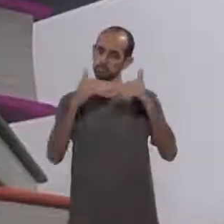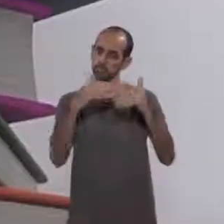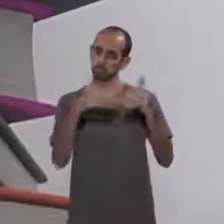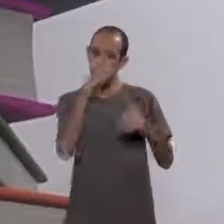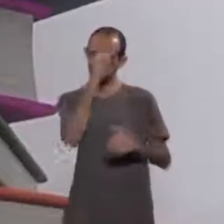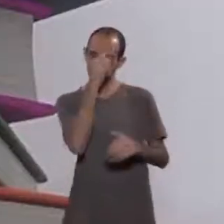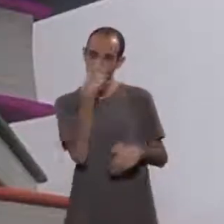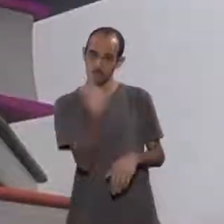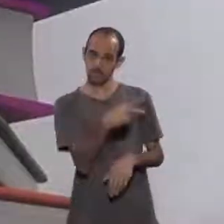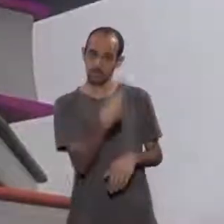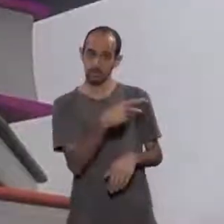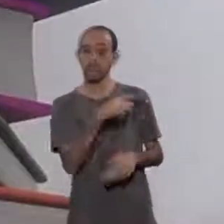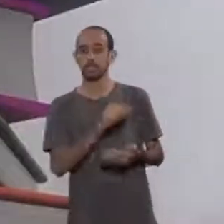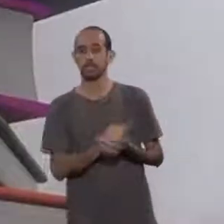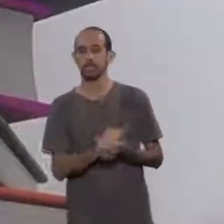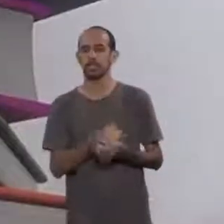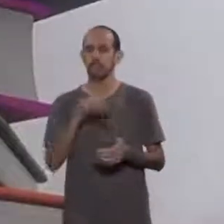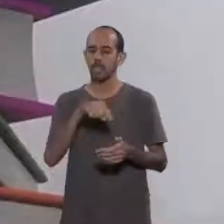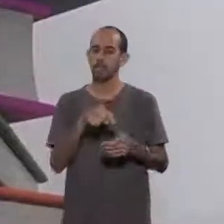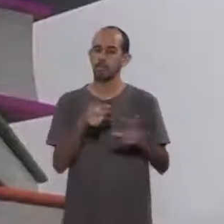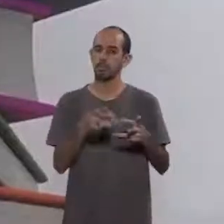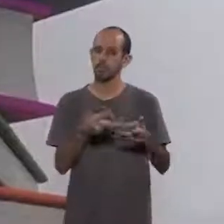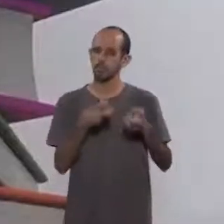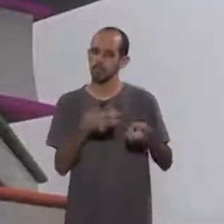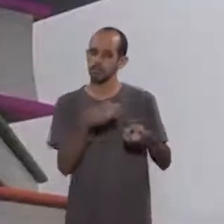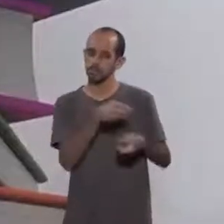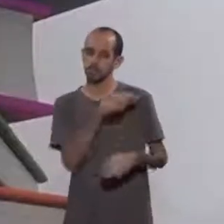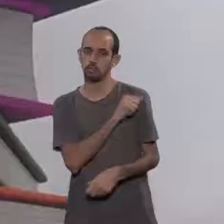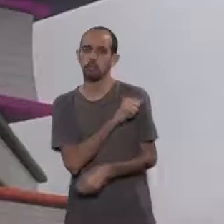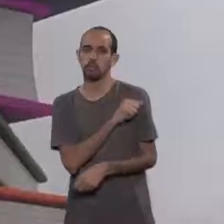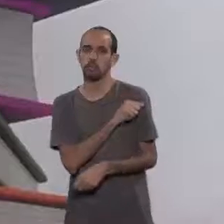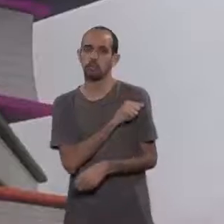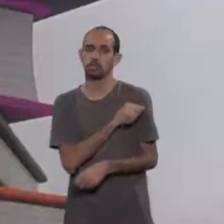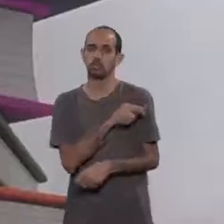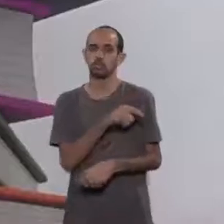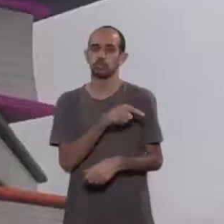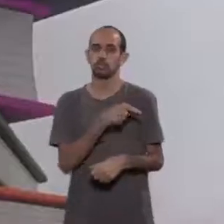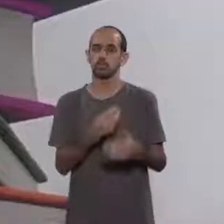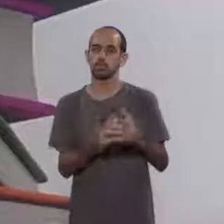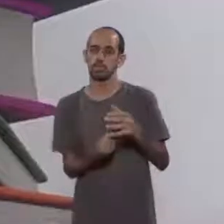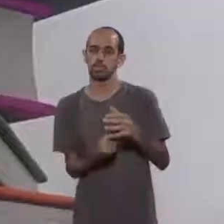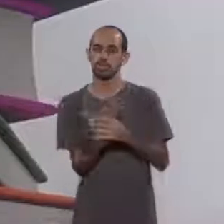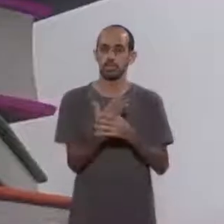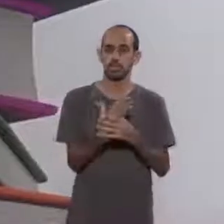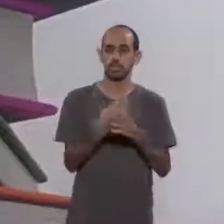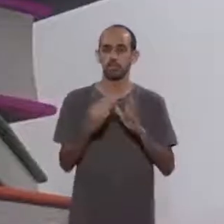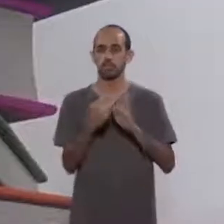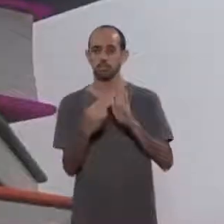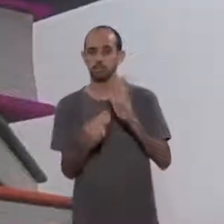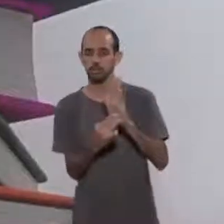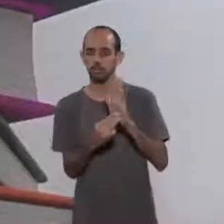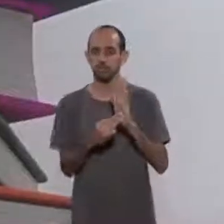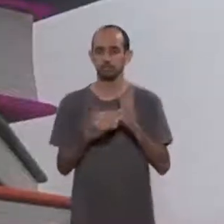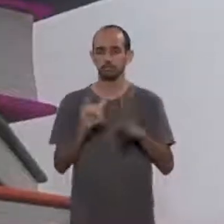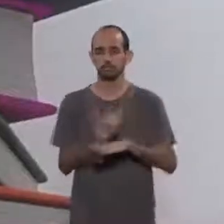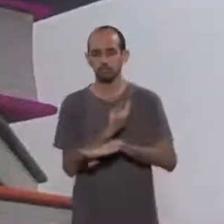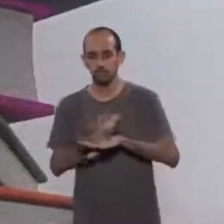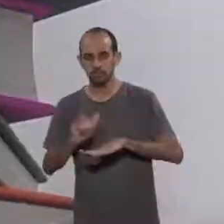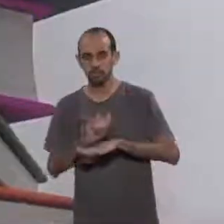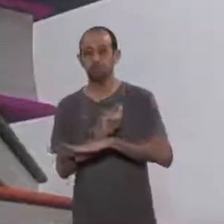aprendizagem dele. Então, eu acredito que é mais você olhar esse aluno e, a partir daí, você criar métodos para